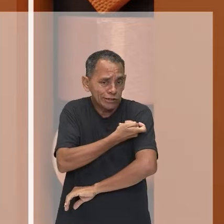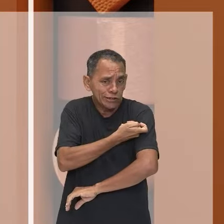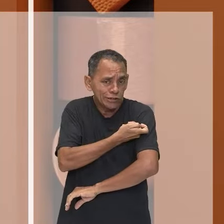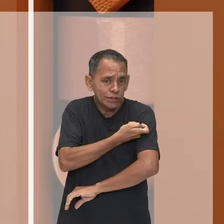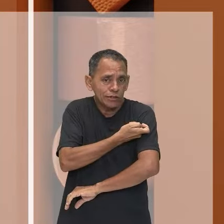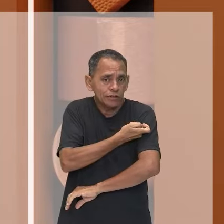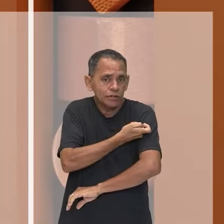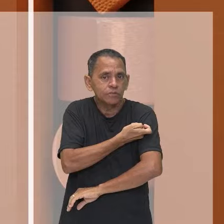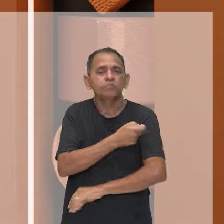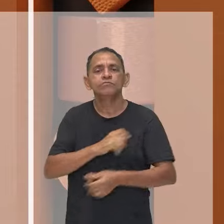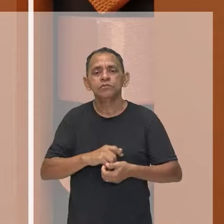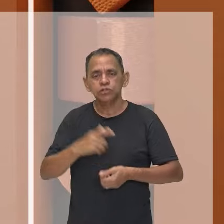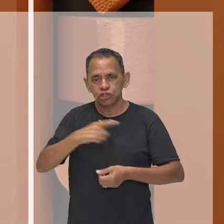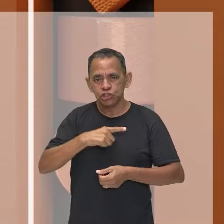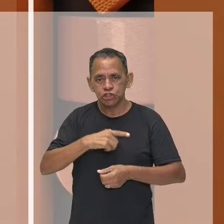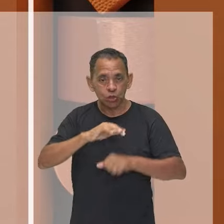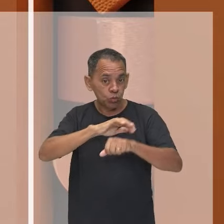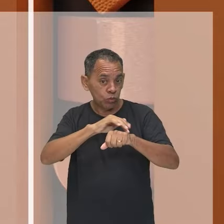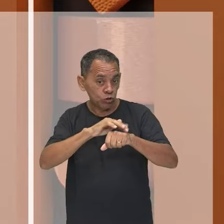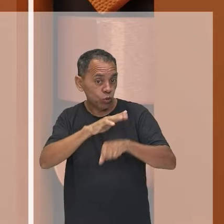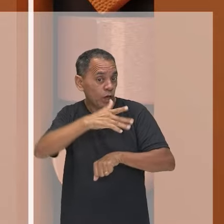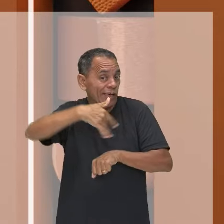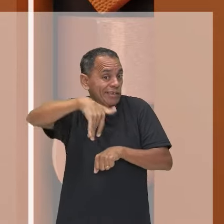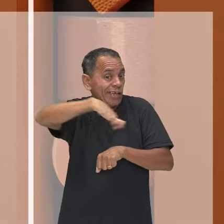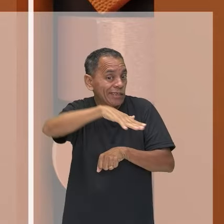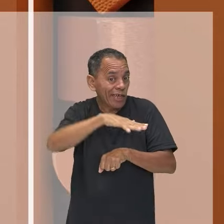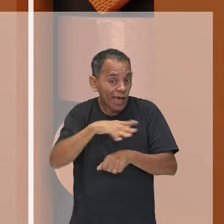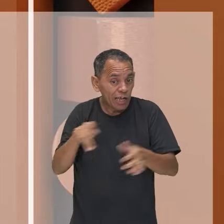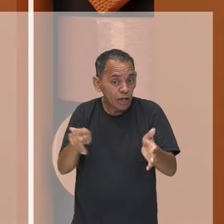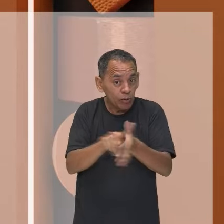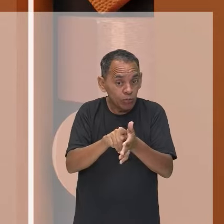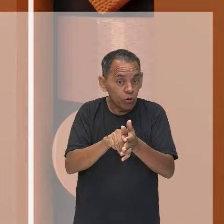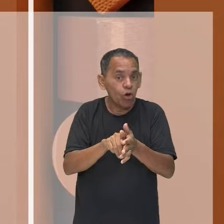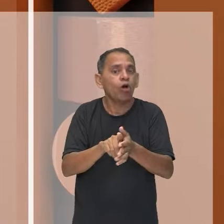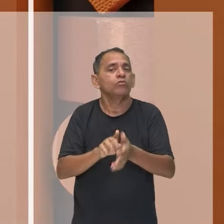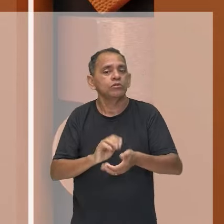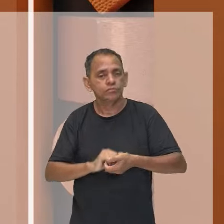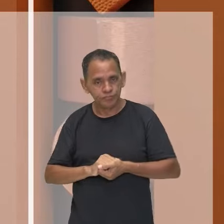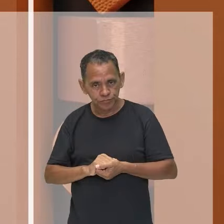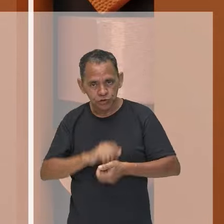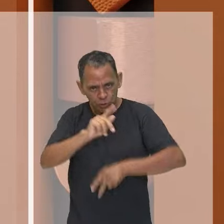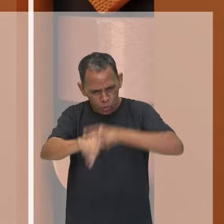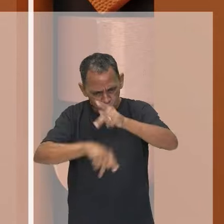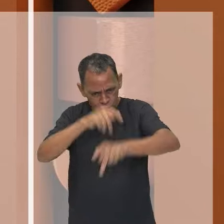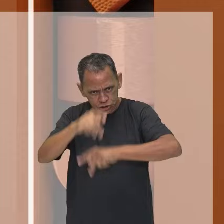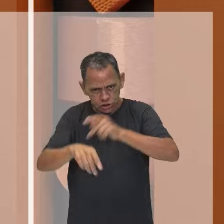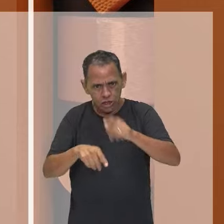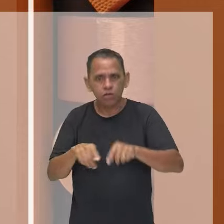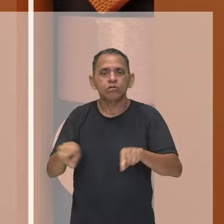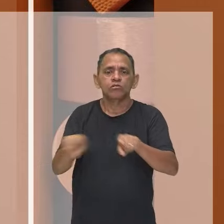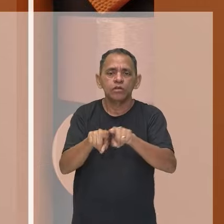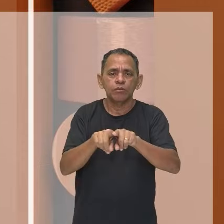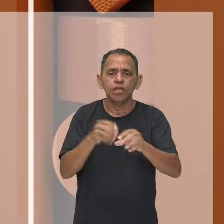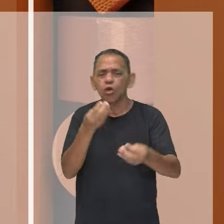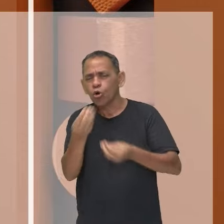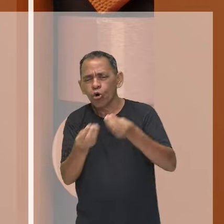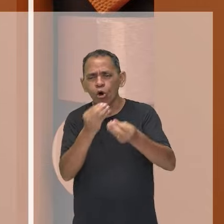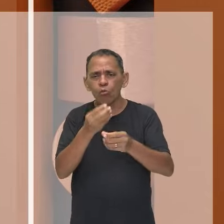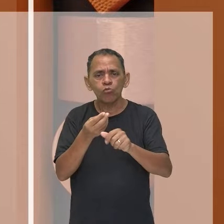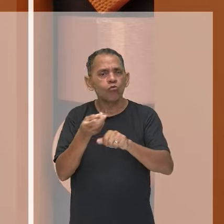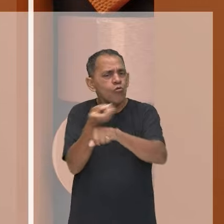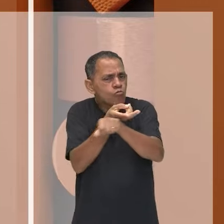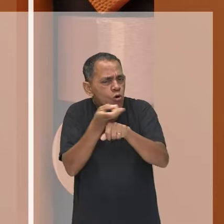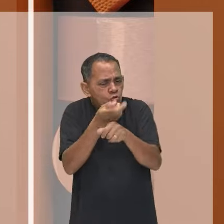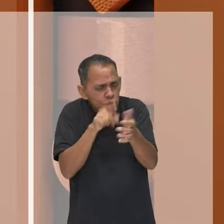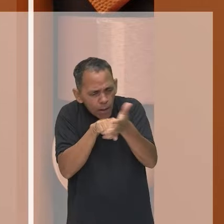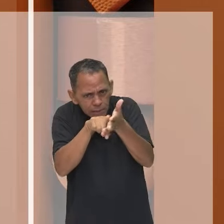vacina. O que eu vou fazer? Vou estudar esse material. Eu vou observar, eu vou fazer testes, né, até chegar a